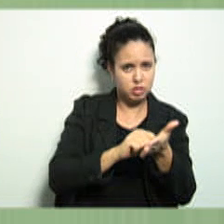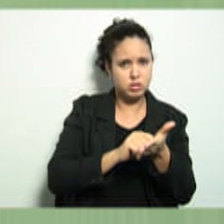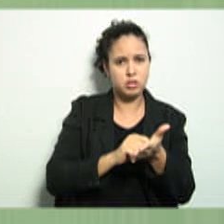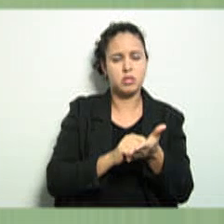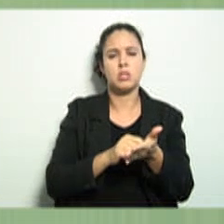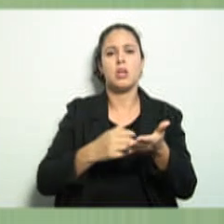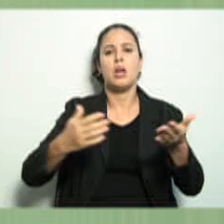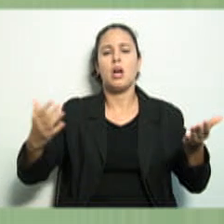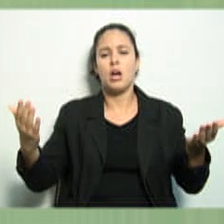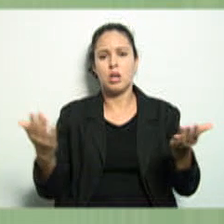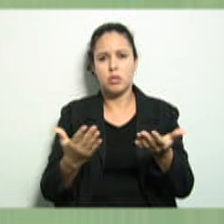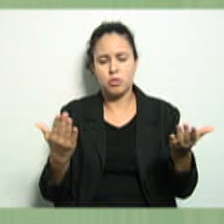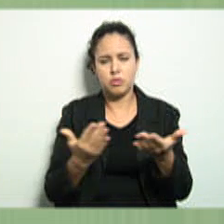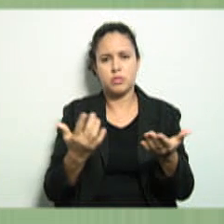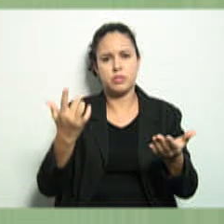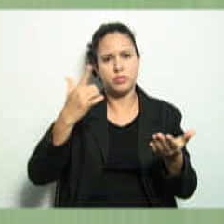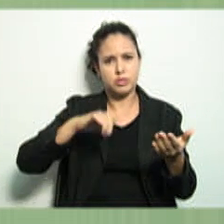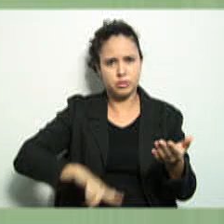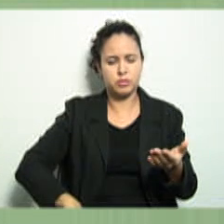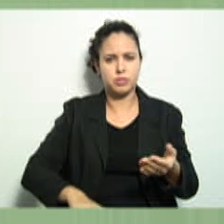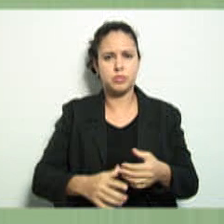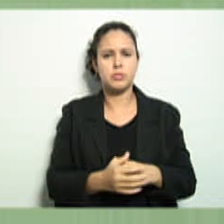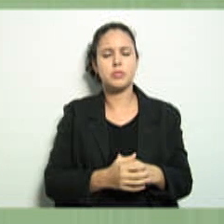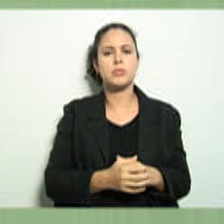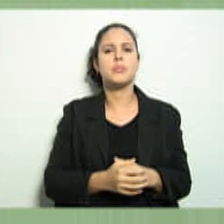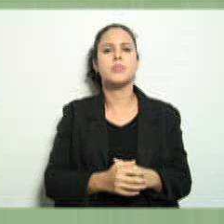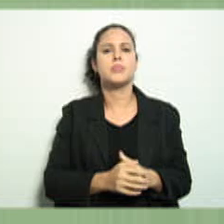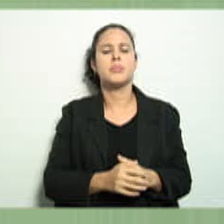foi mais para o sul.